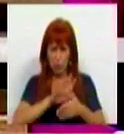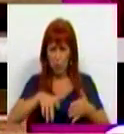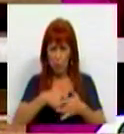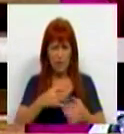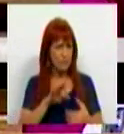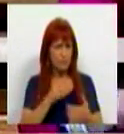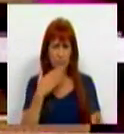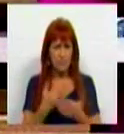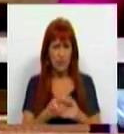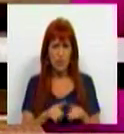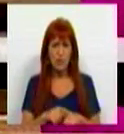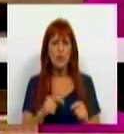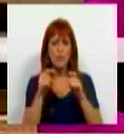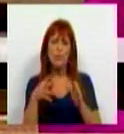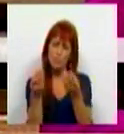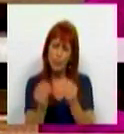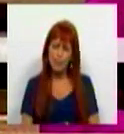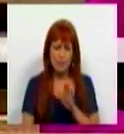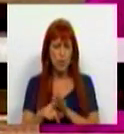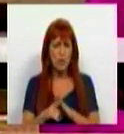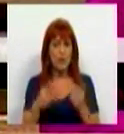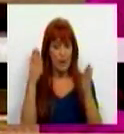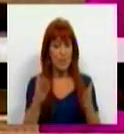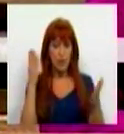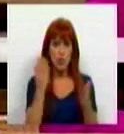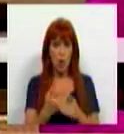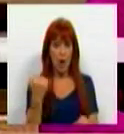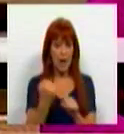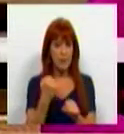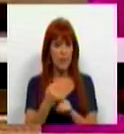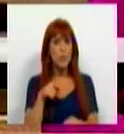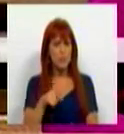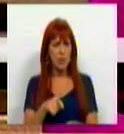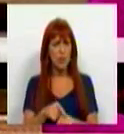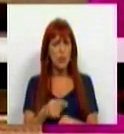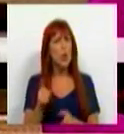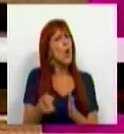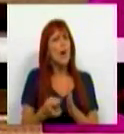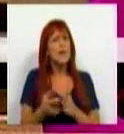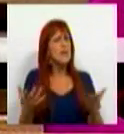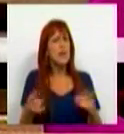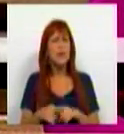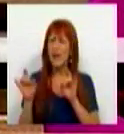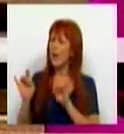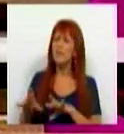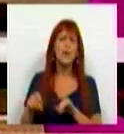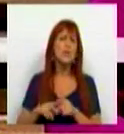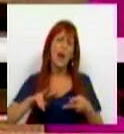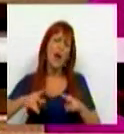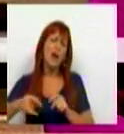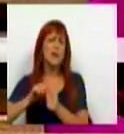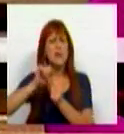planeamento adequado da sua produção legislativa, limitando a sua atividade ao necessário e evitando